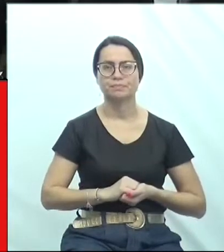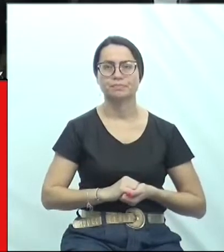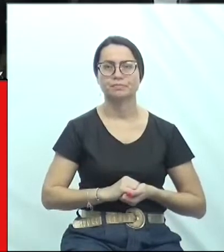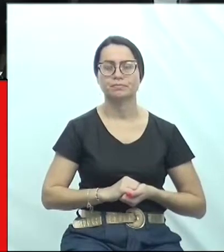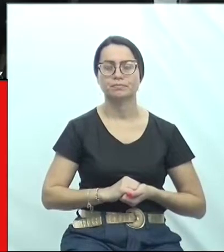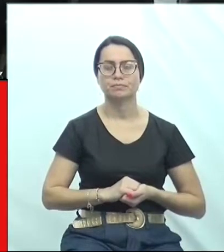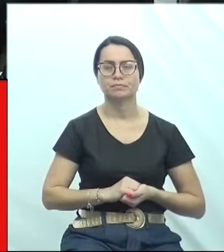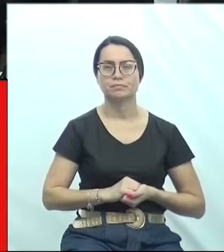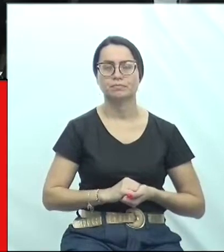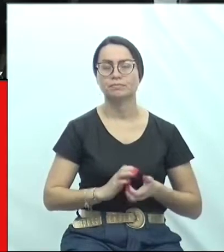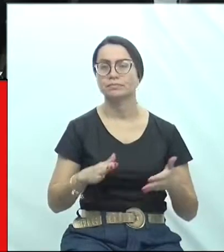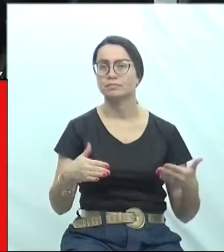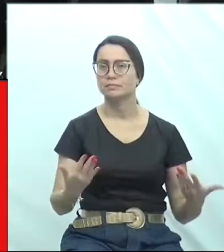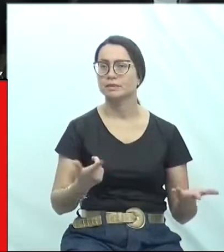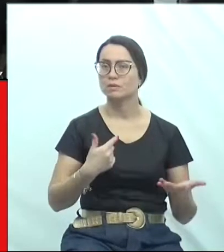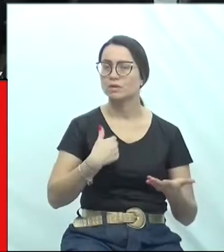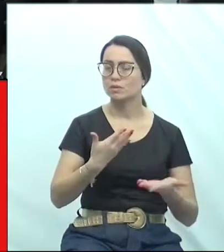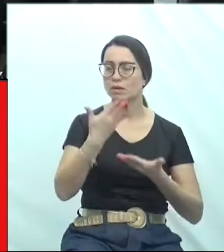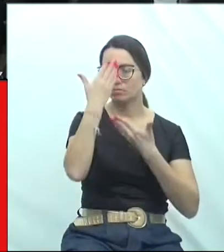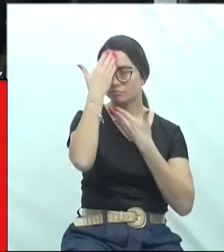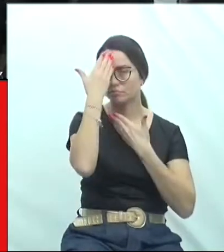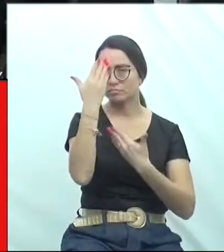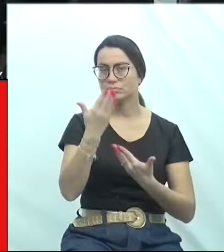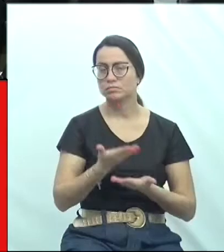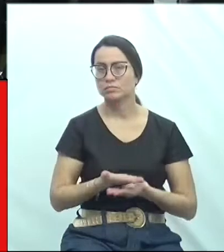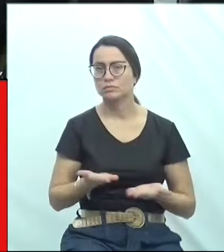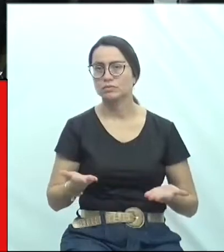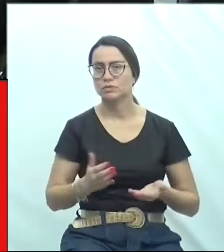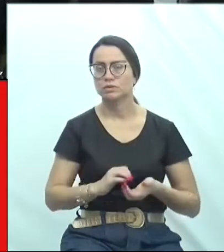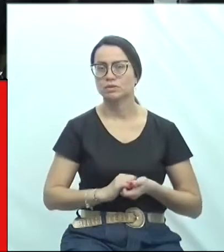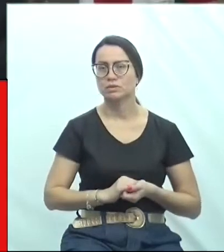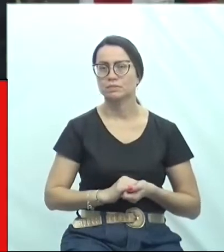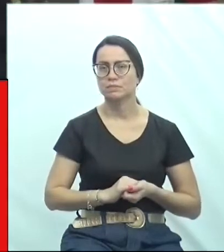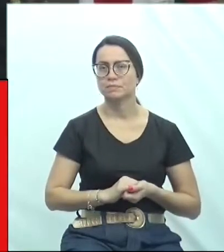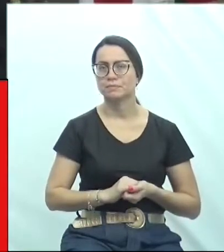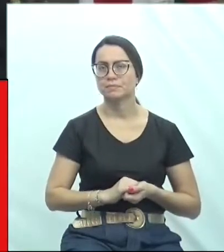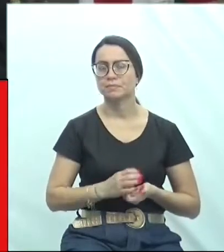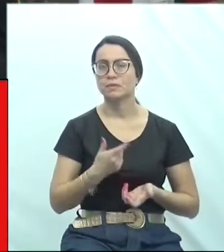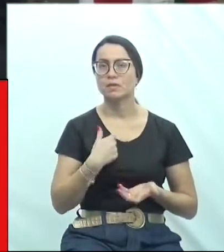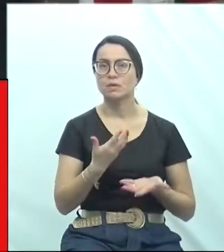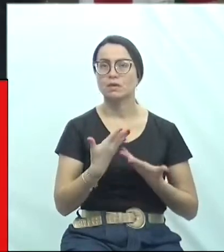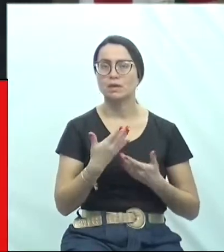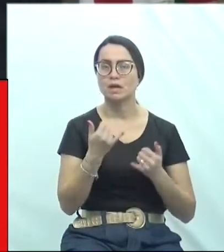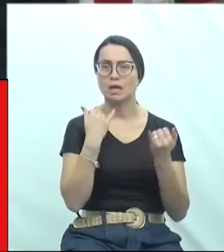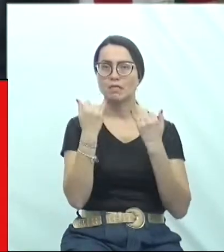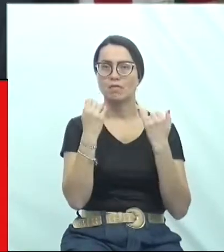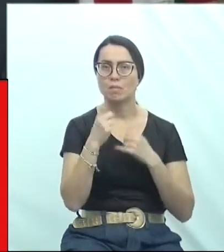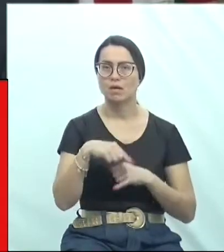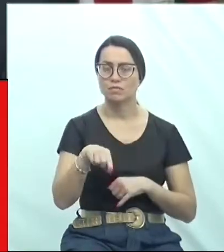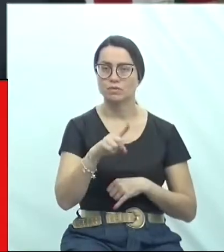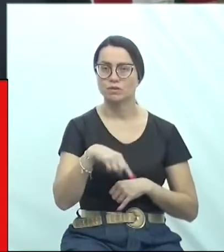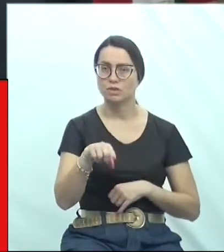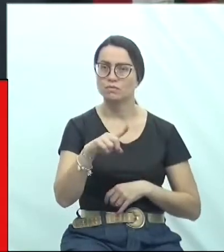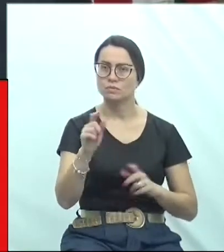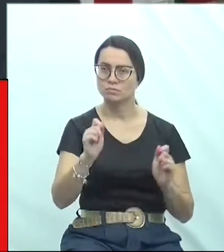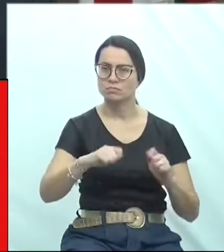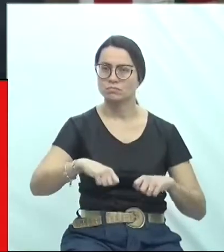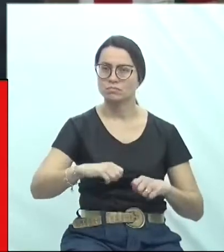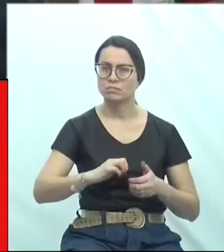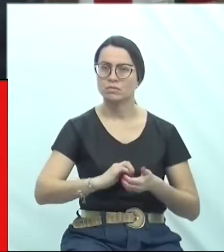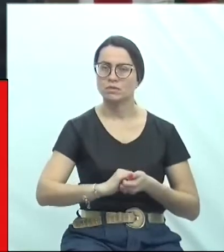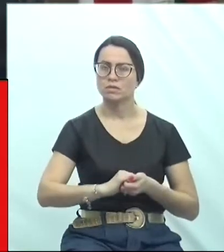minha parte, mais uma vez, muito obrigado. Eu gostaria de deixar já para vocês, se vocês pudessem anotar